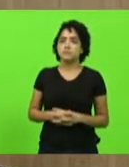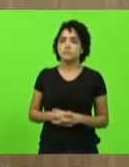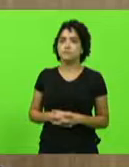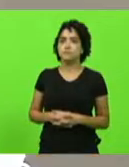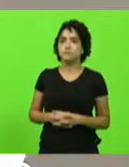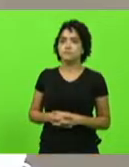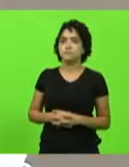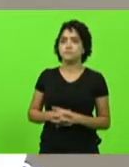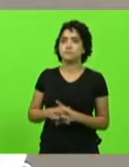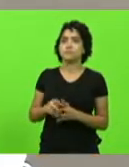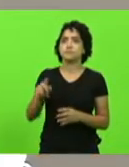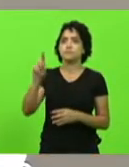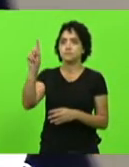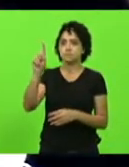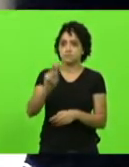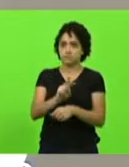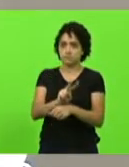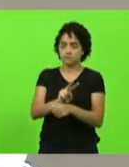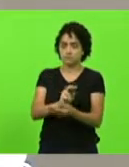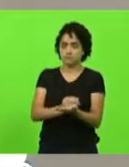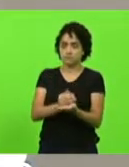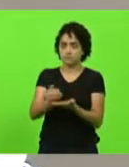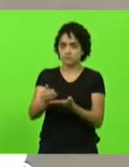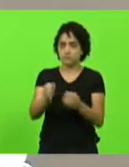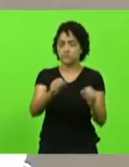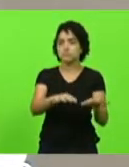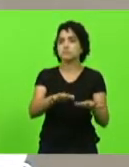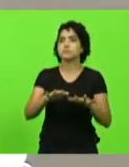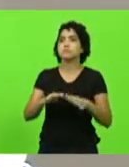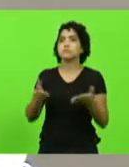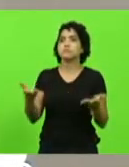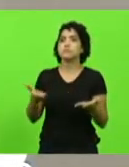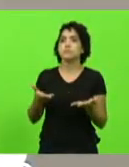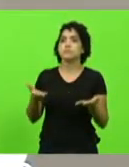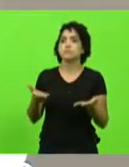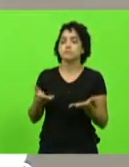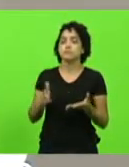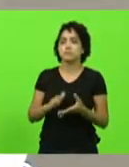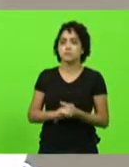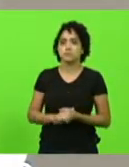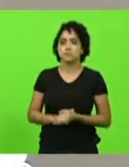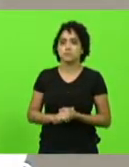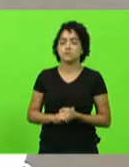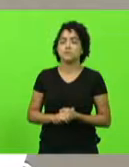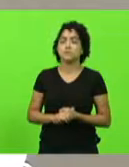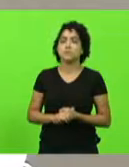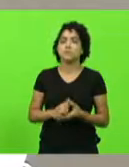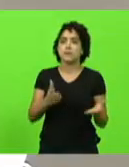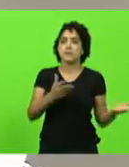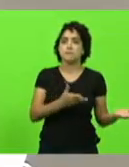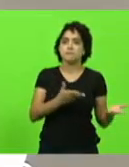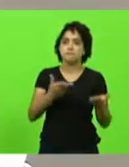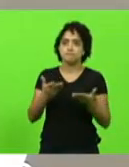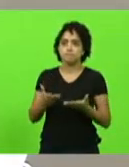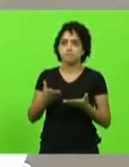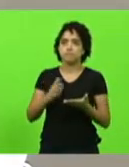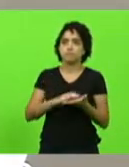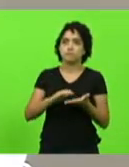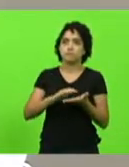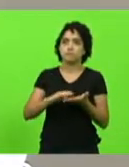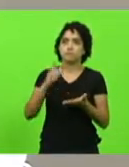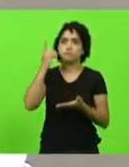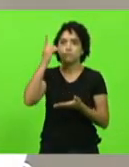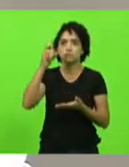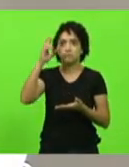Sob a proteção de Deus, declaro aberto a presente sessão. Convido o senhor secretário deputado